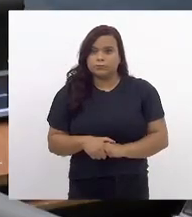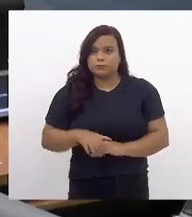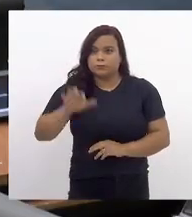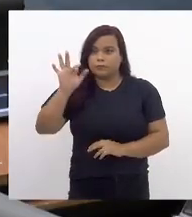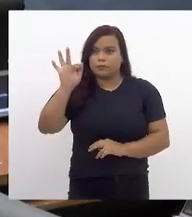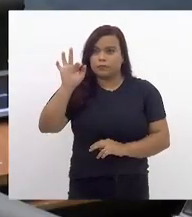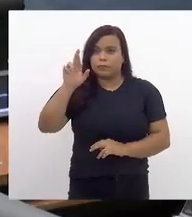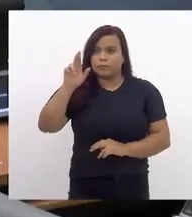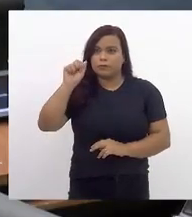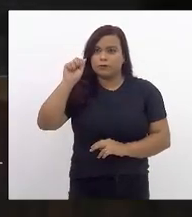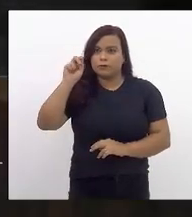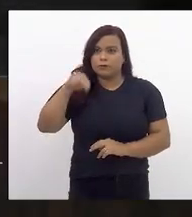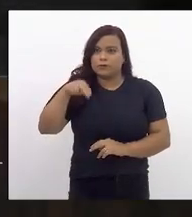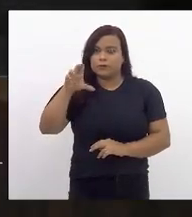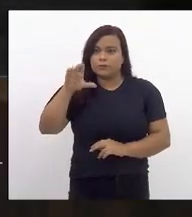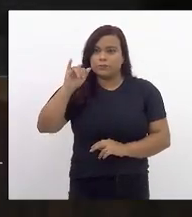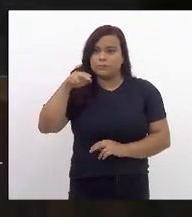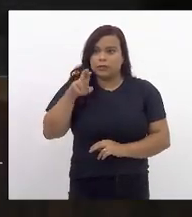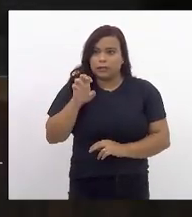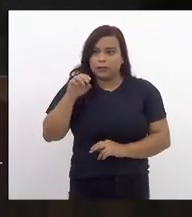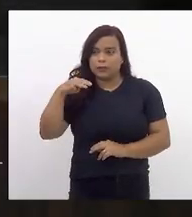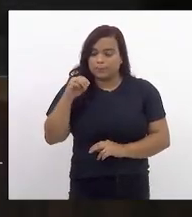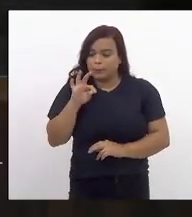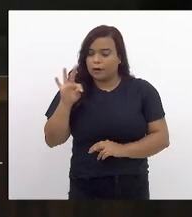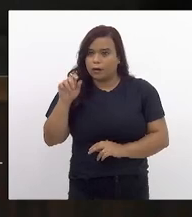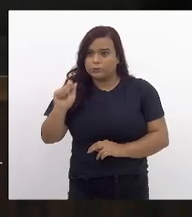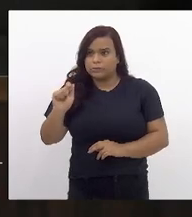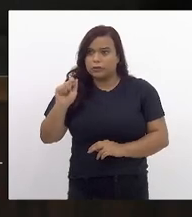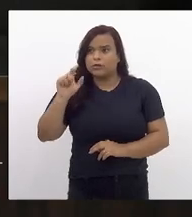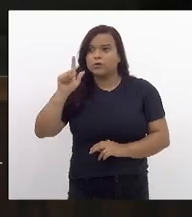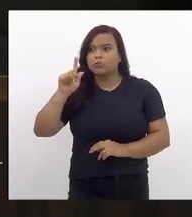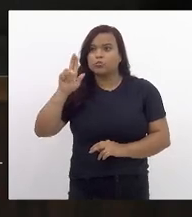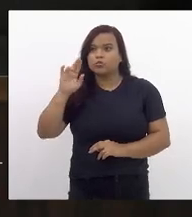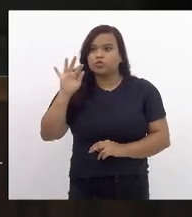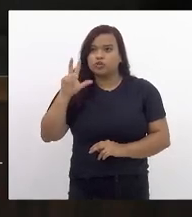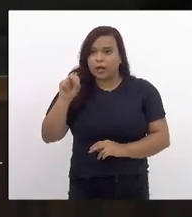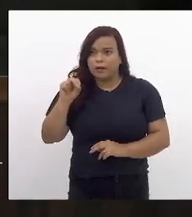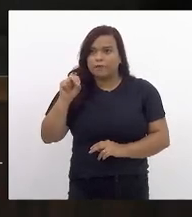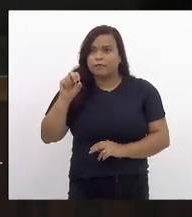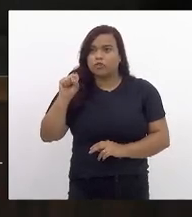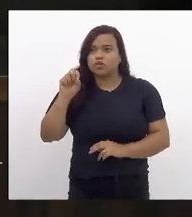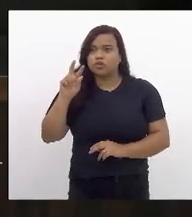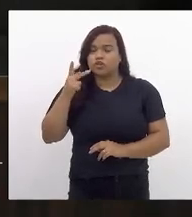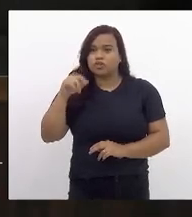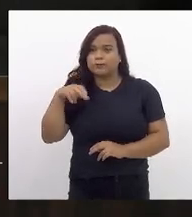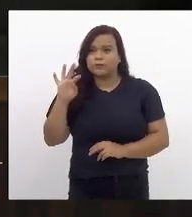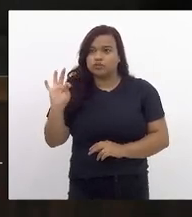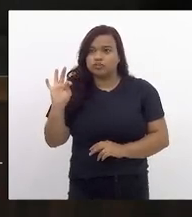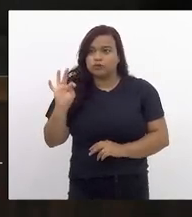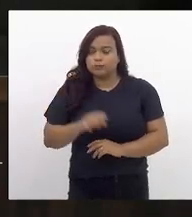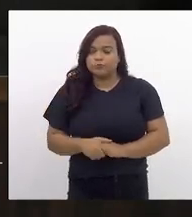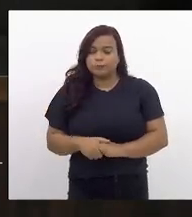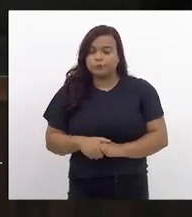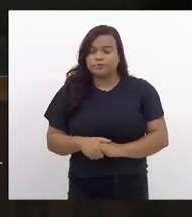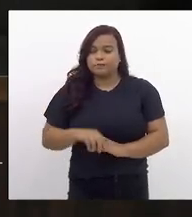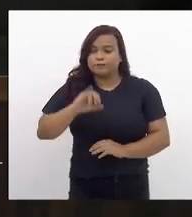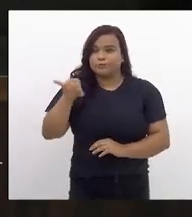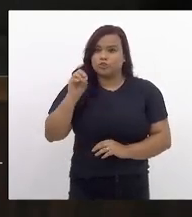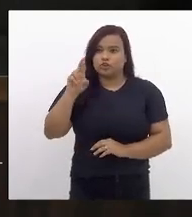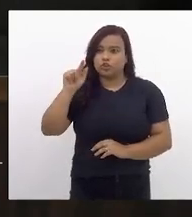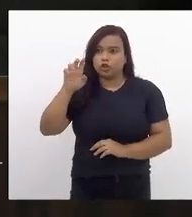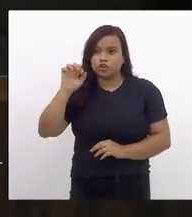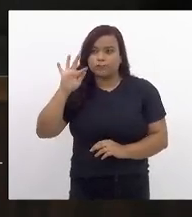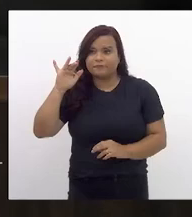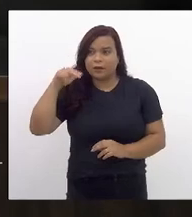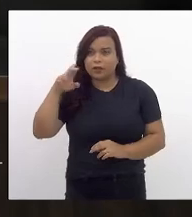Franciane Mota. Franciane Mota. Gustavo Schmidt. Gustavo Schmidt. Jorge Felipe